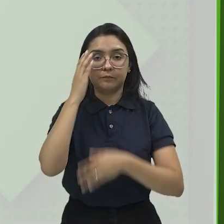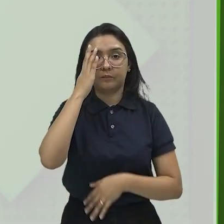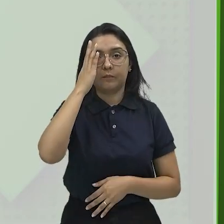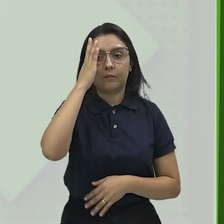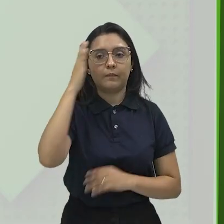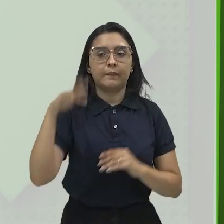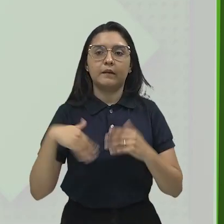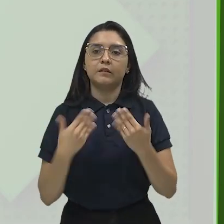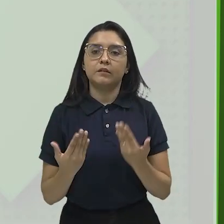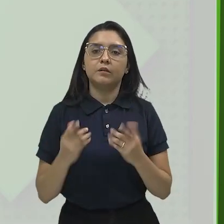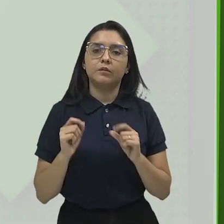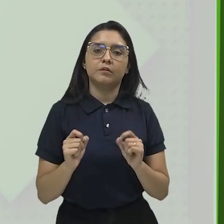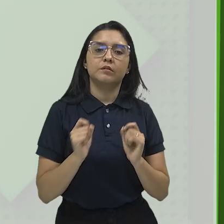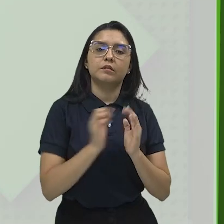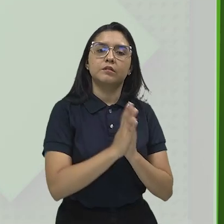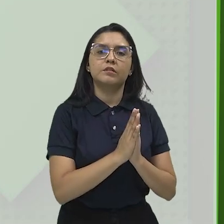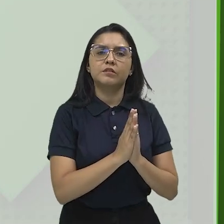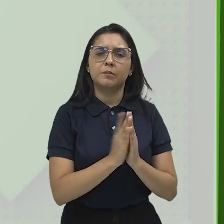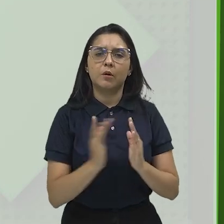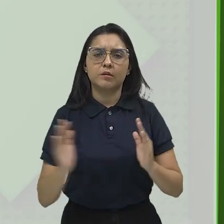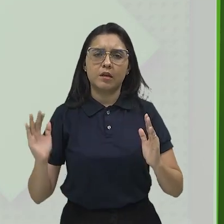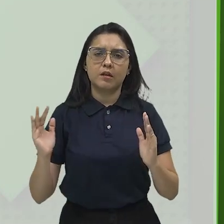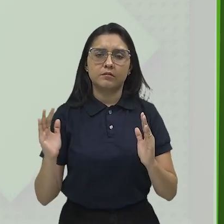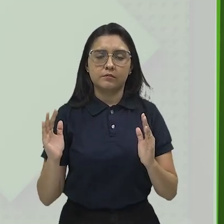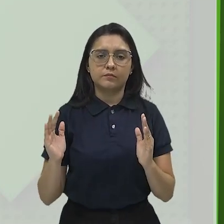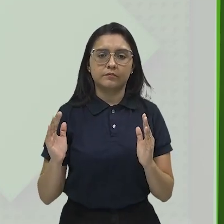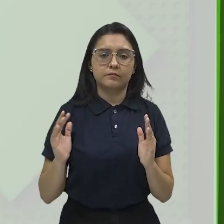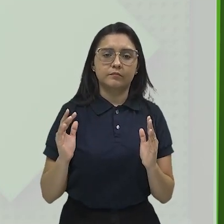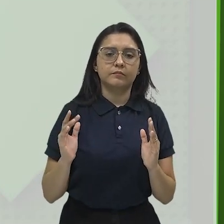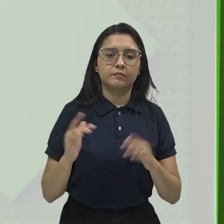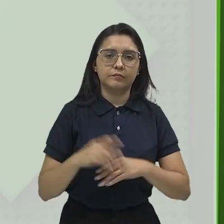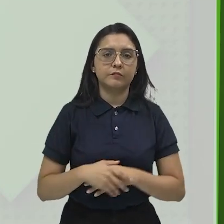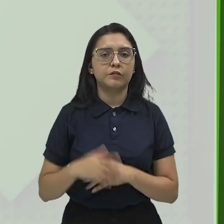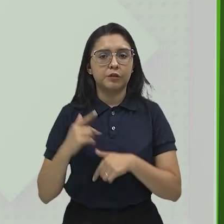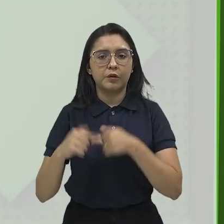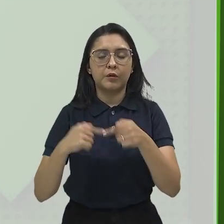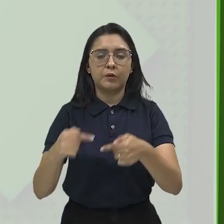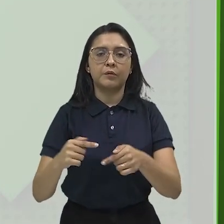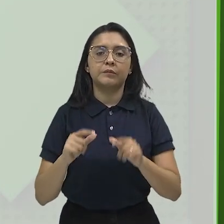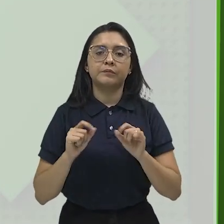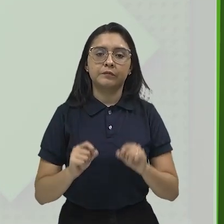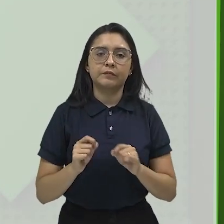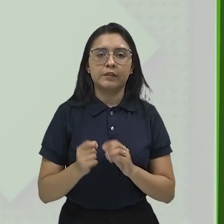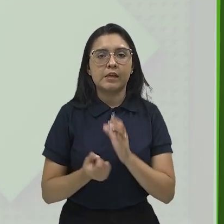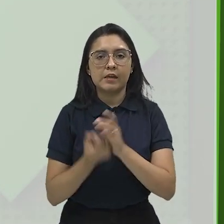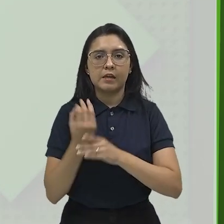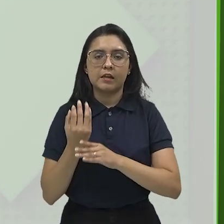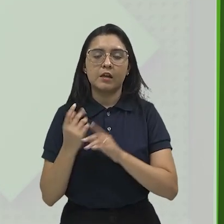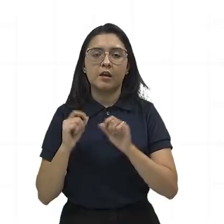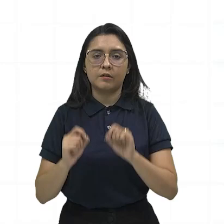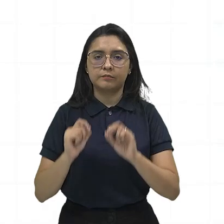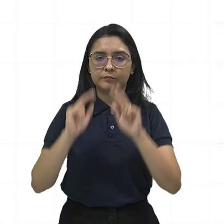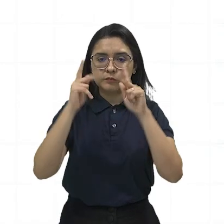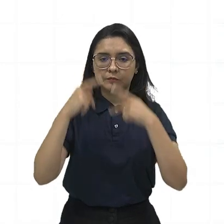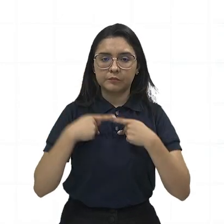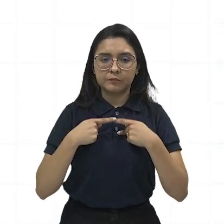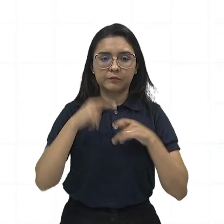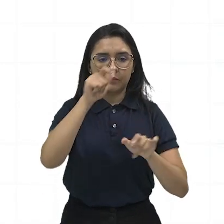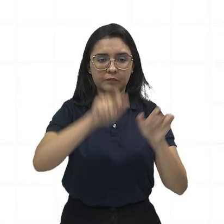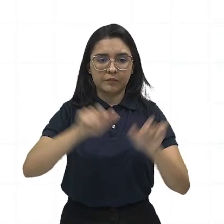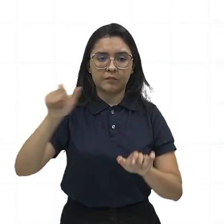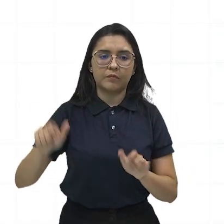esses processos incansáveis de multiplicação é que formam o indivíduo. Dando continuidade